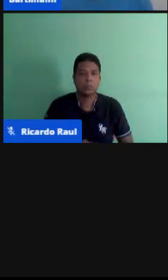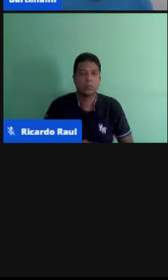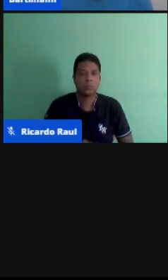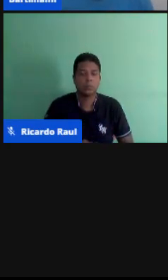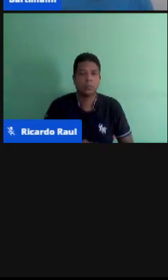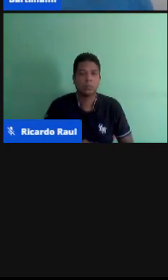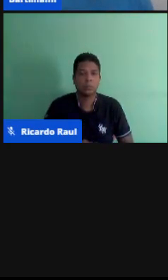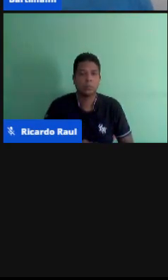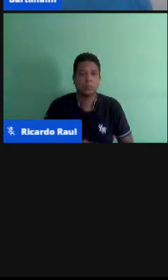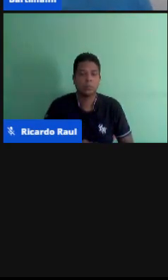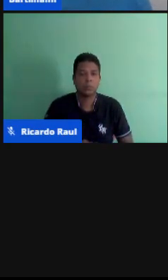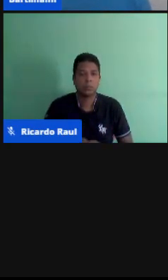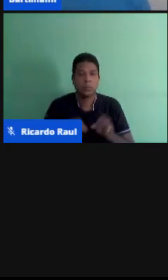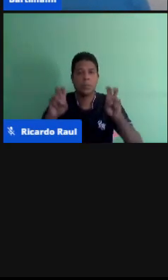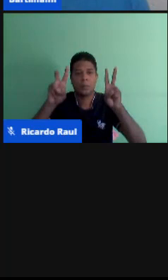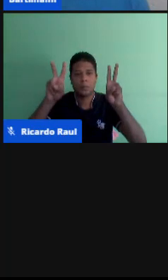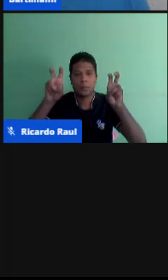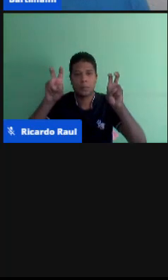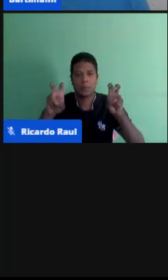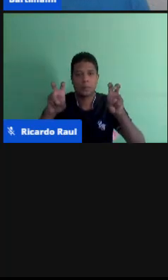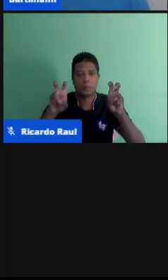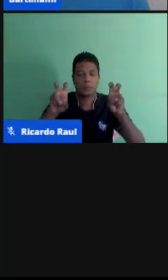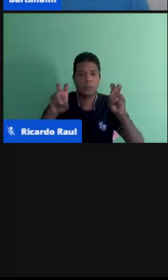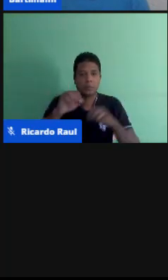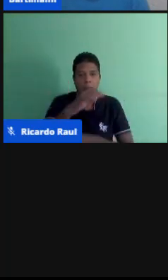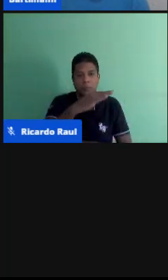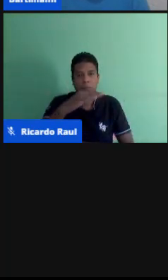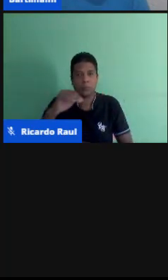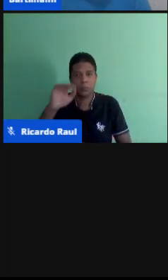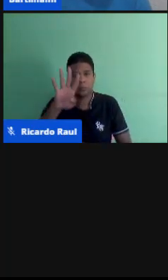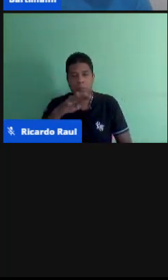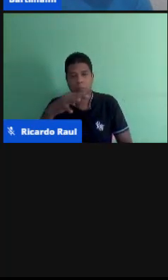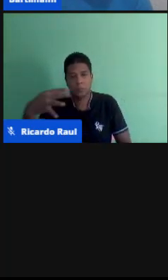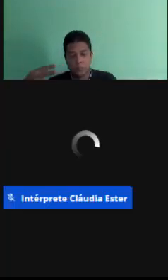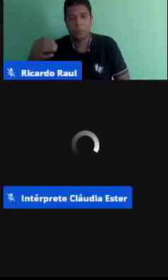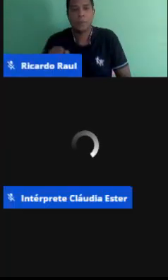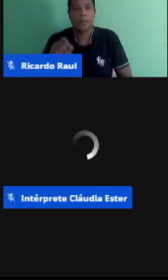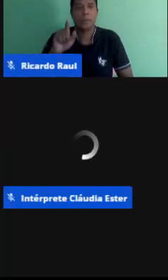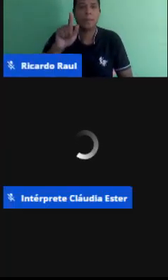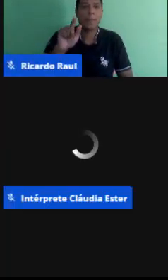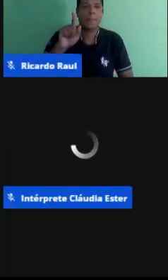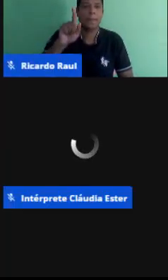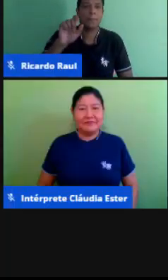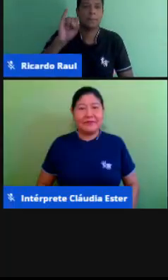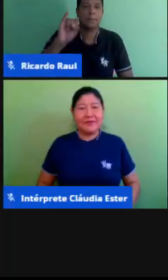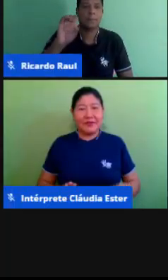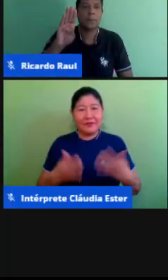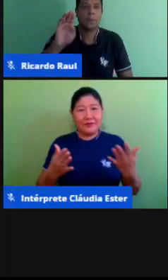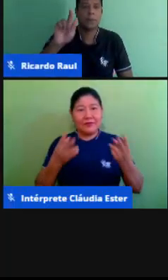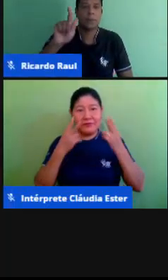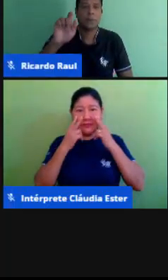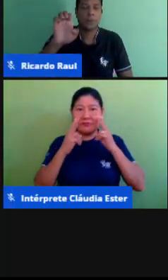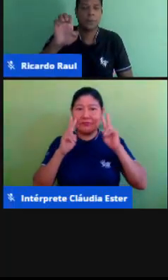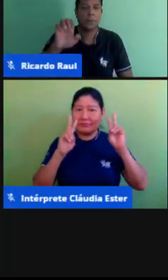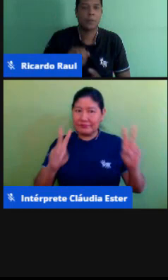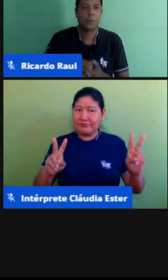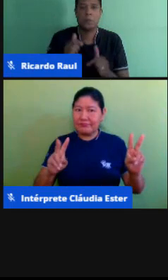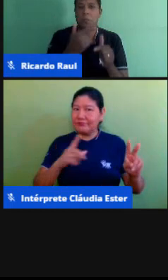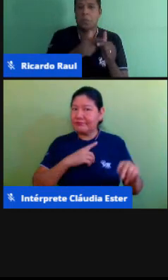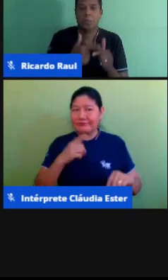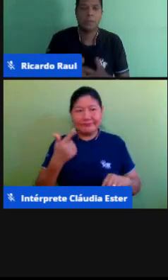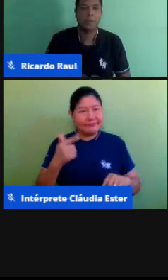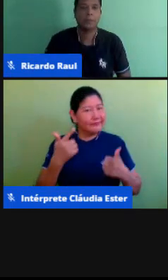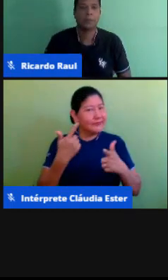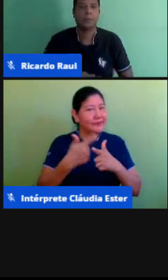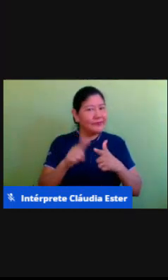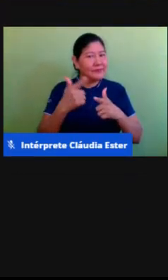Esses temas horizontais estão em conformidade com os limites utilizados pelo IBGE. Então, você não vai ter problema na hora de você trabalhar,